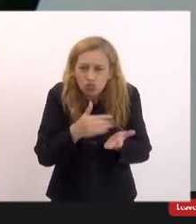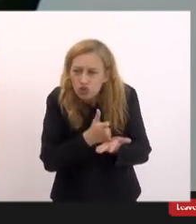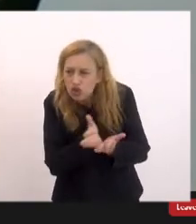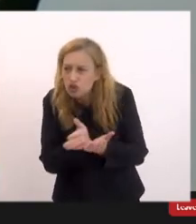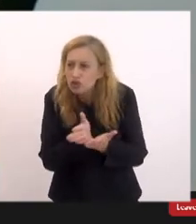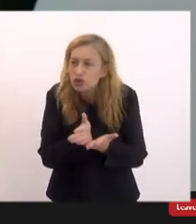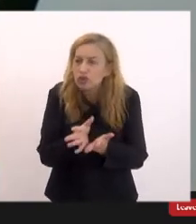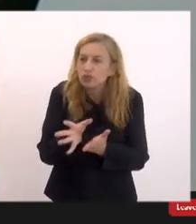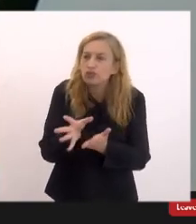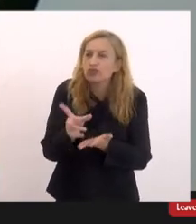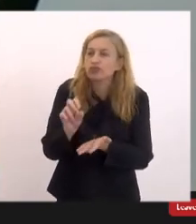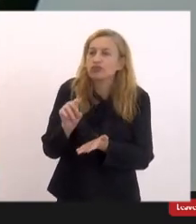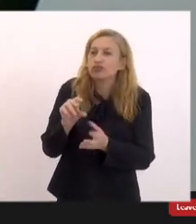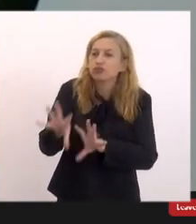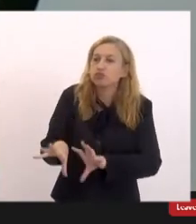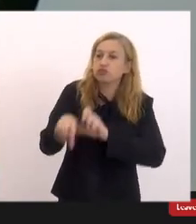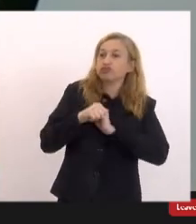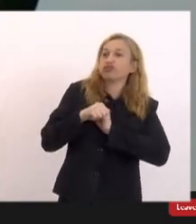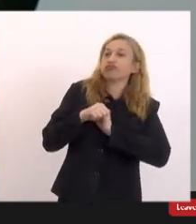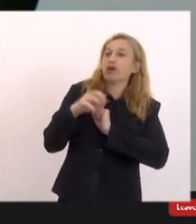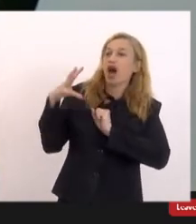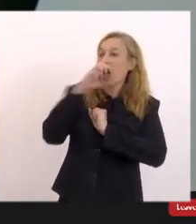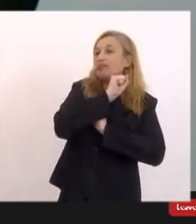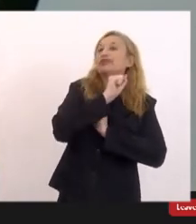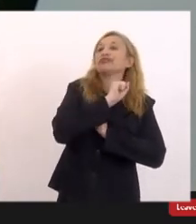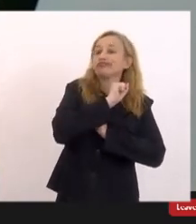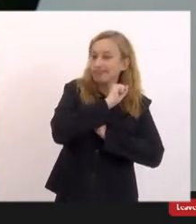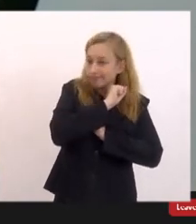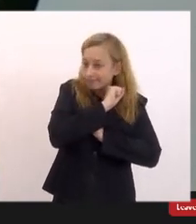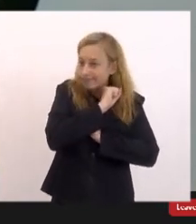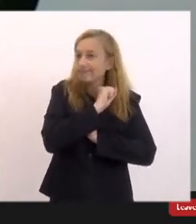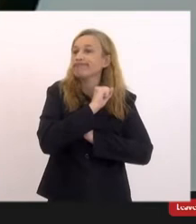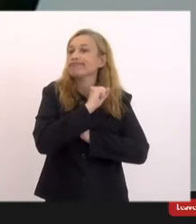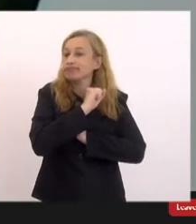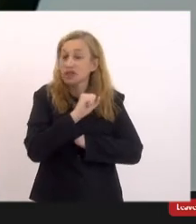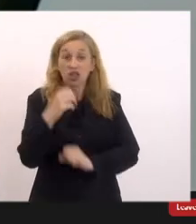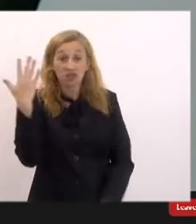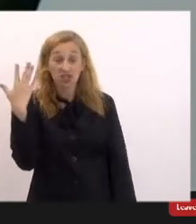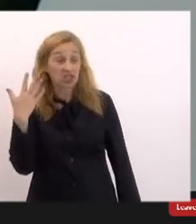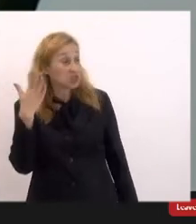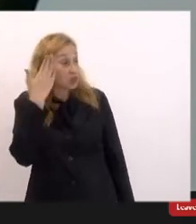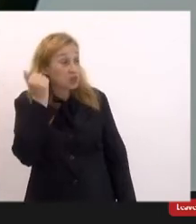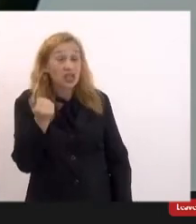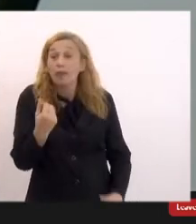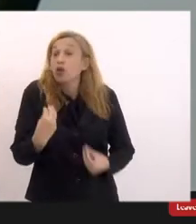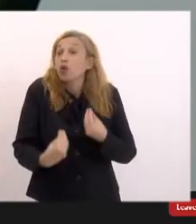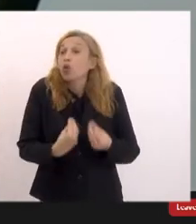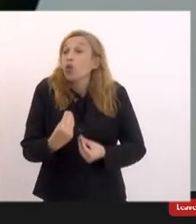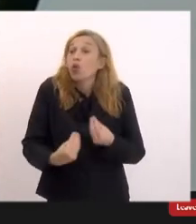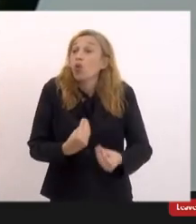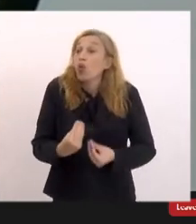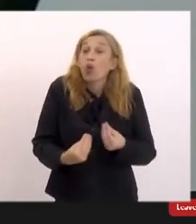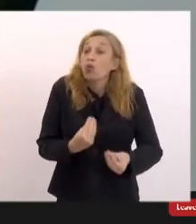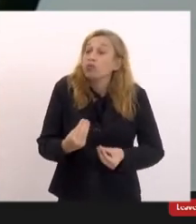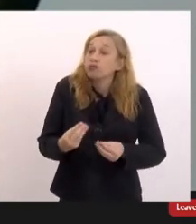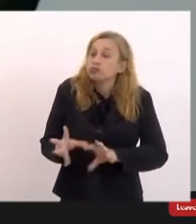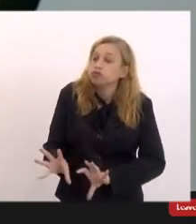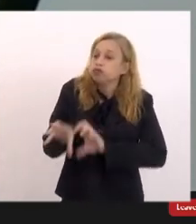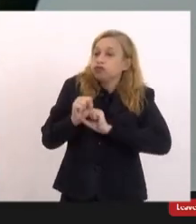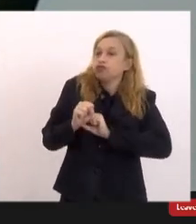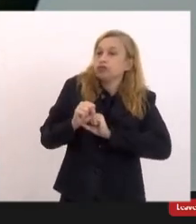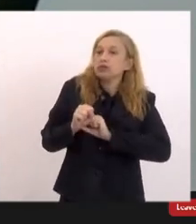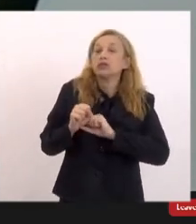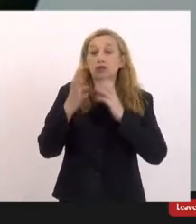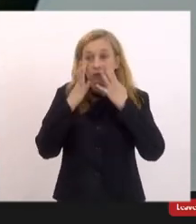o vírus, pela sua velocidade e rapidez, ele entra e você não sabe exatamente onde foi, em que momento foi. Então, toda